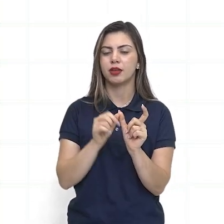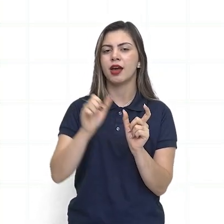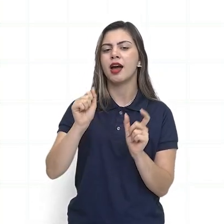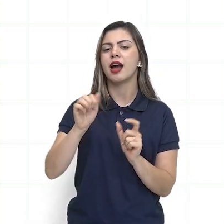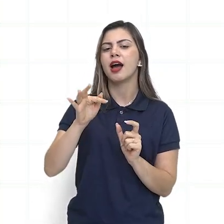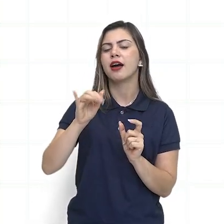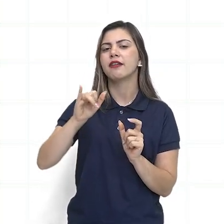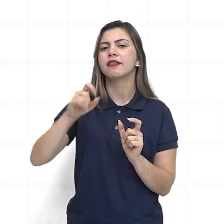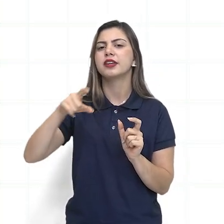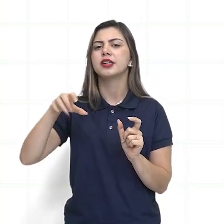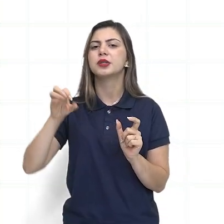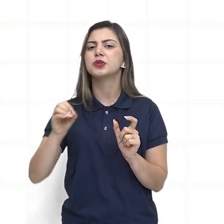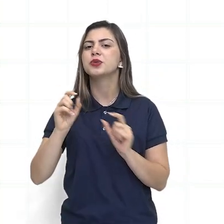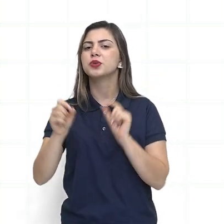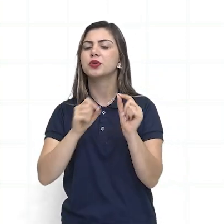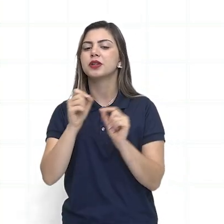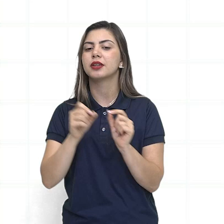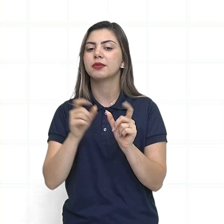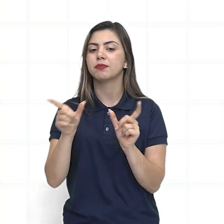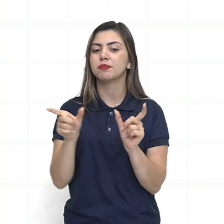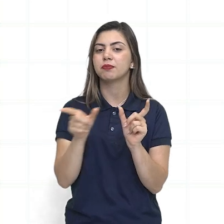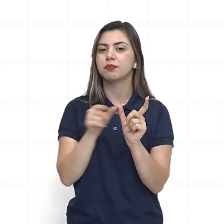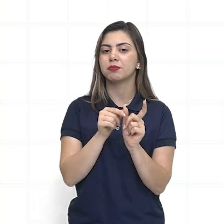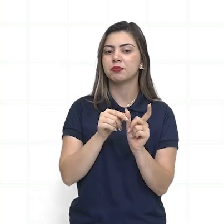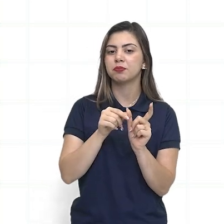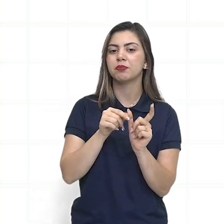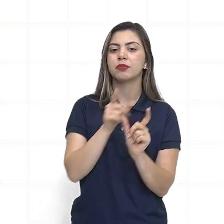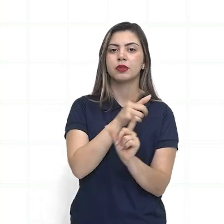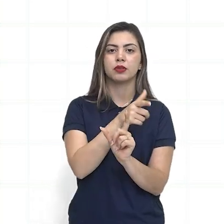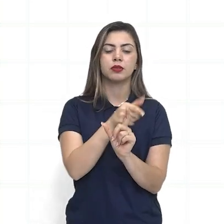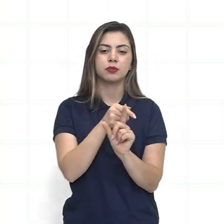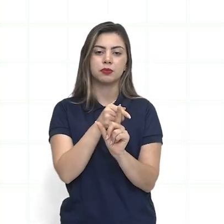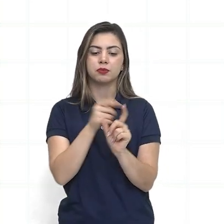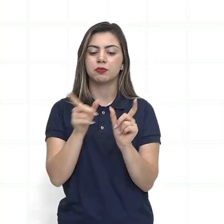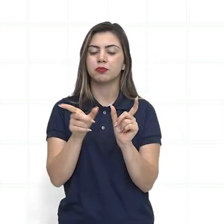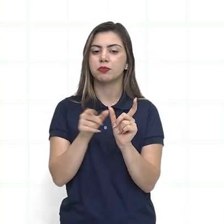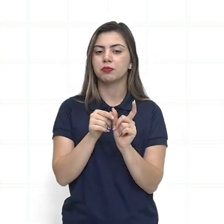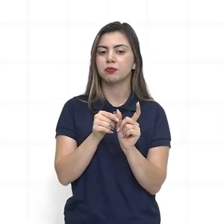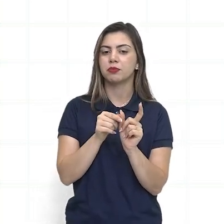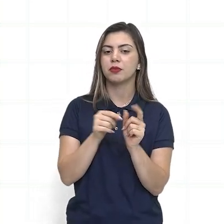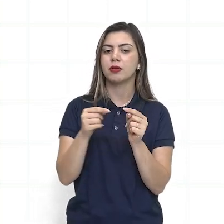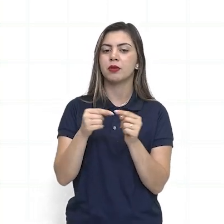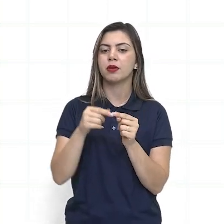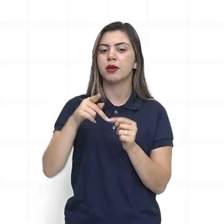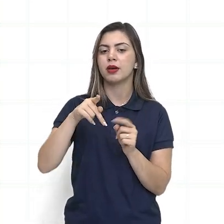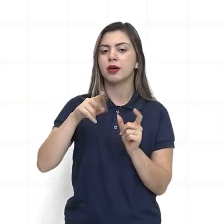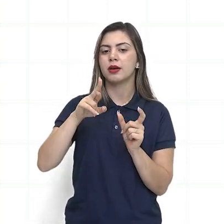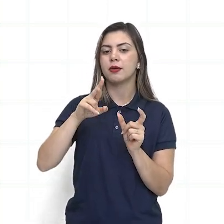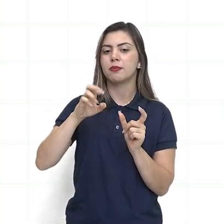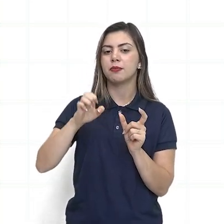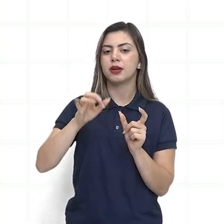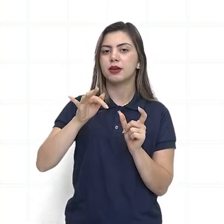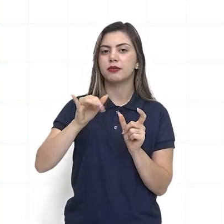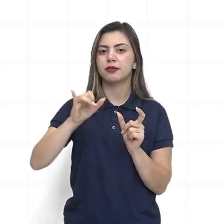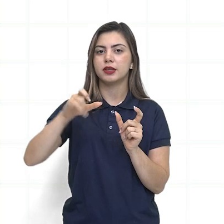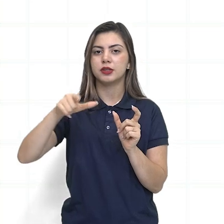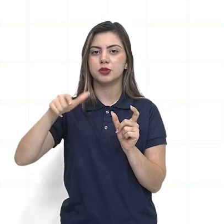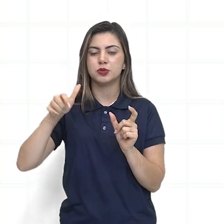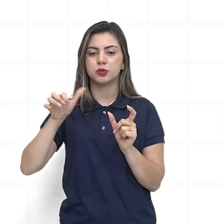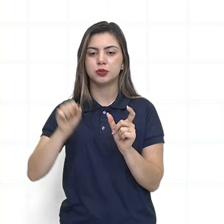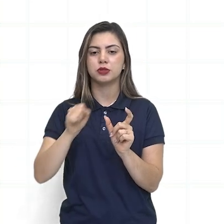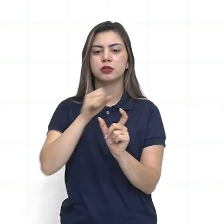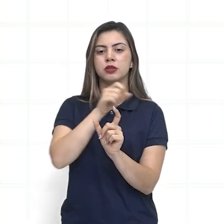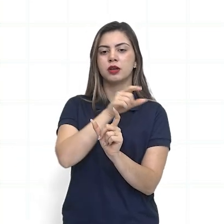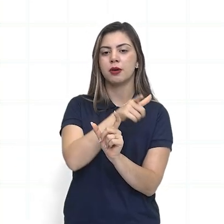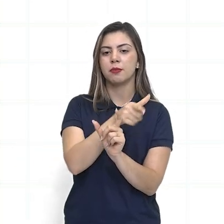afixos? São os prefixos e os sufixos. Então, aqui nós temos, por